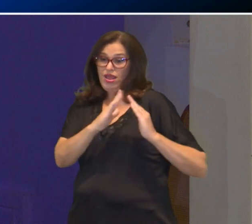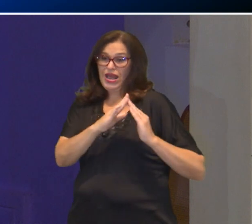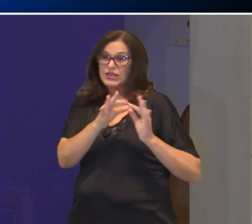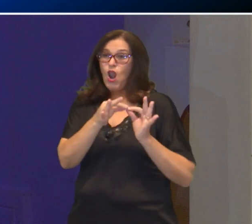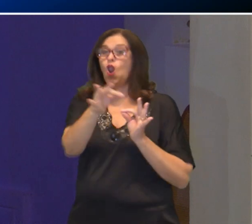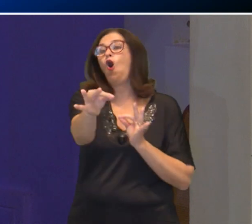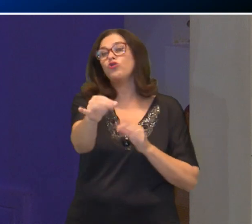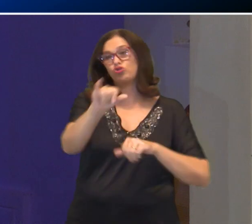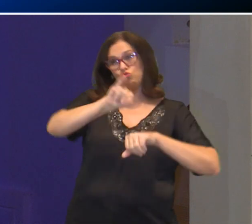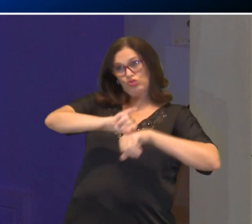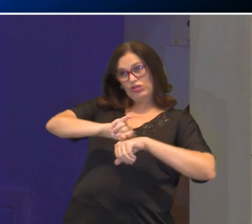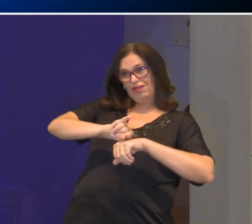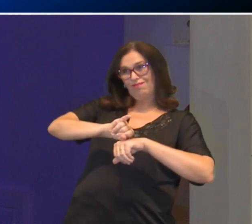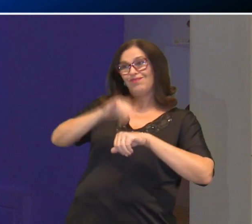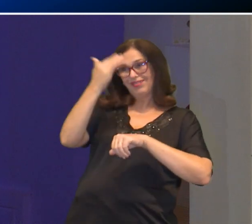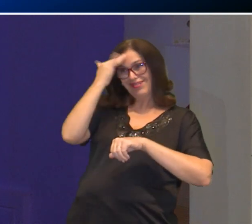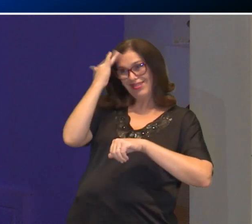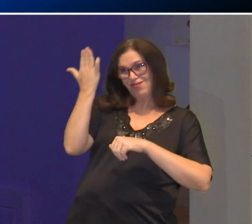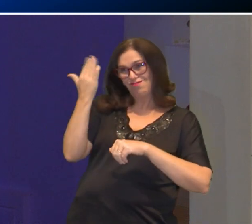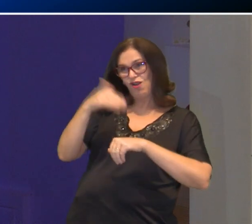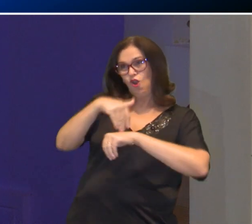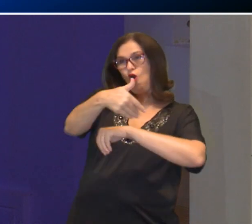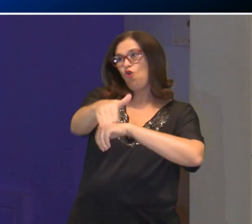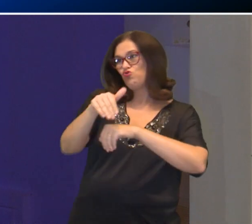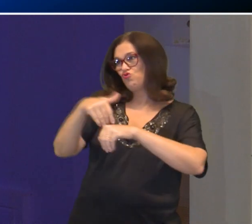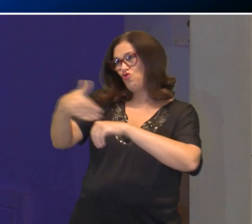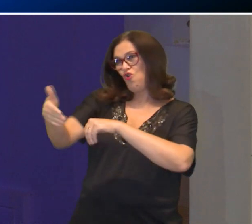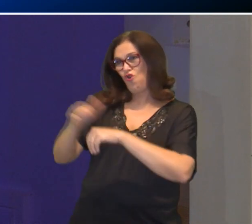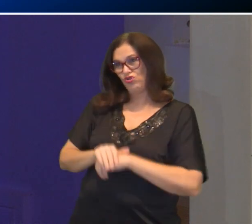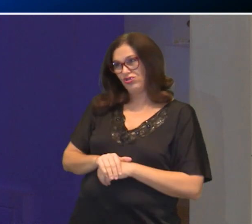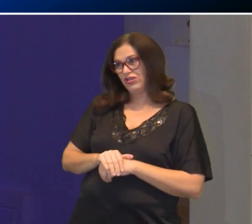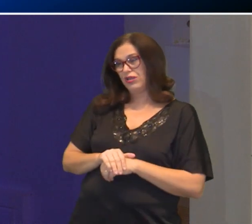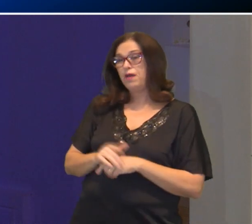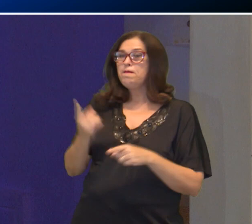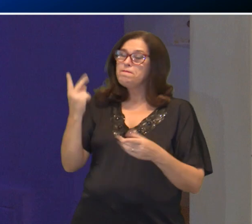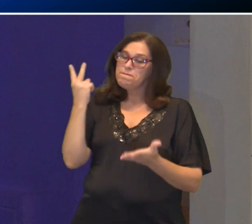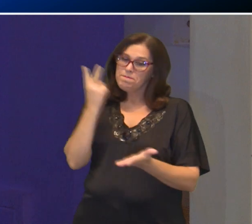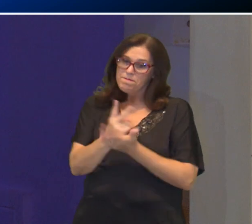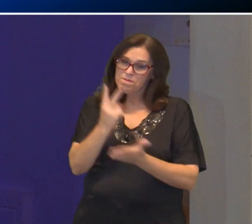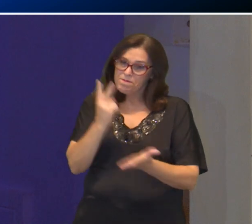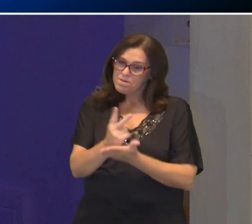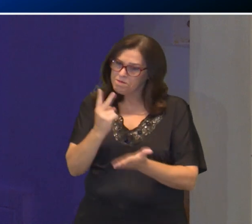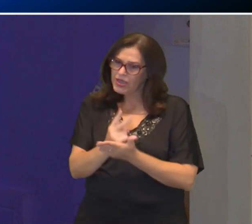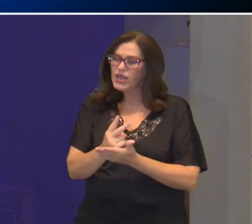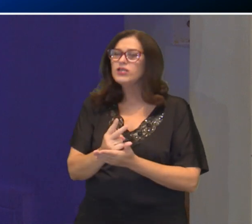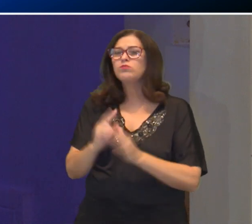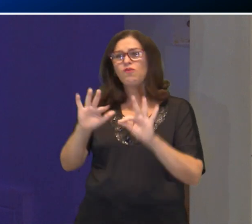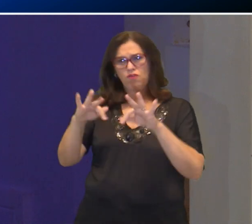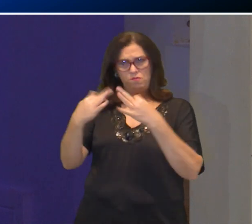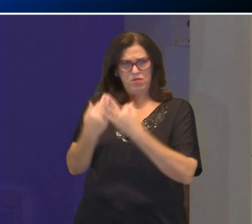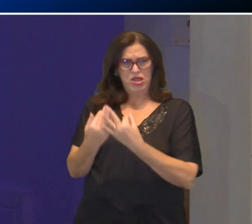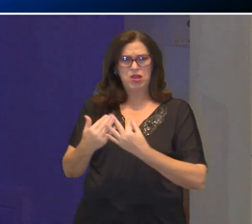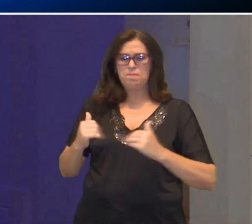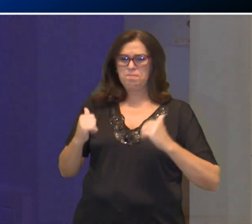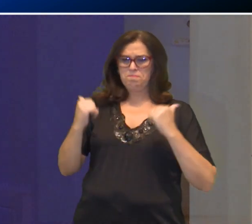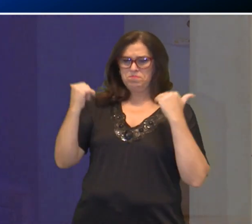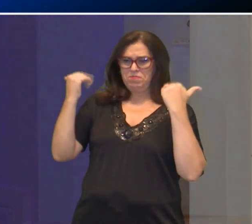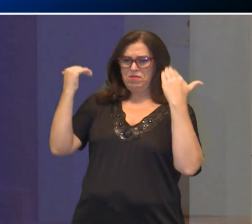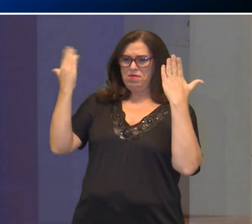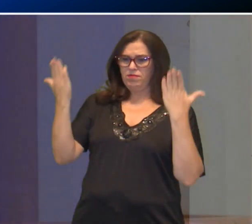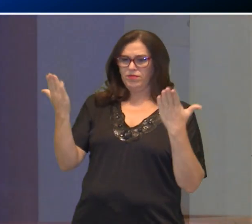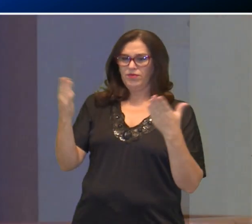Embora seja de uma família da alta sociedade do Rio de Janeiro.